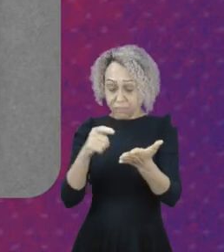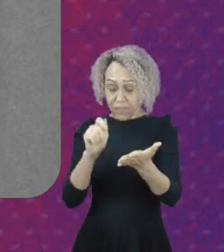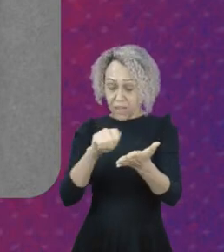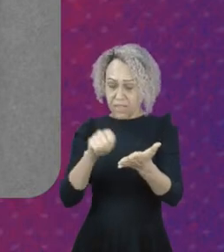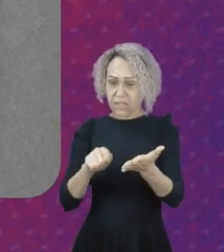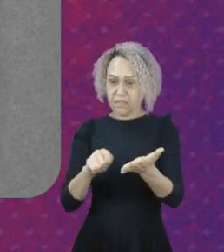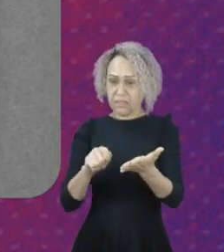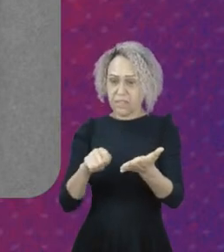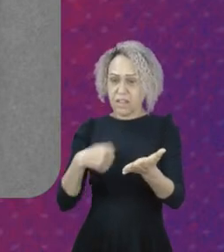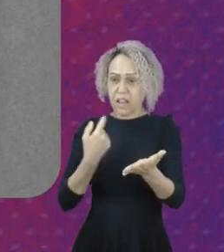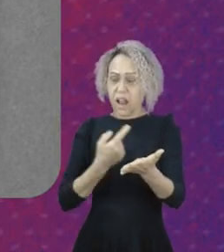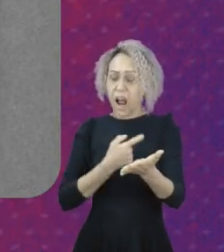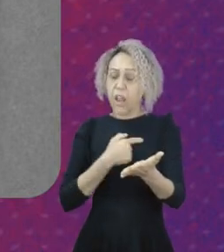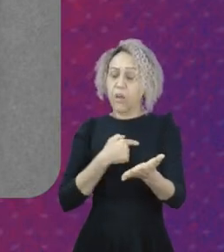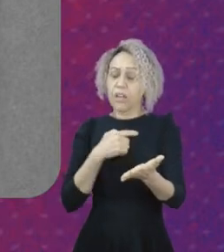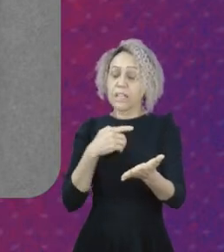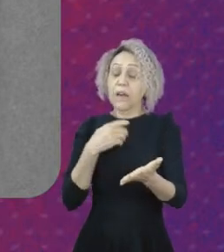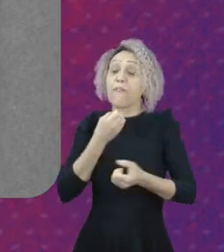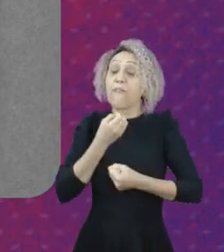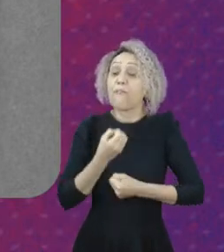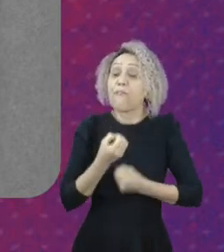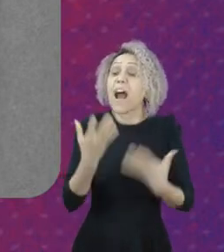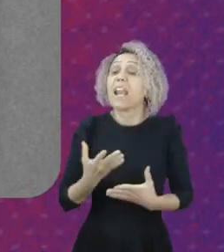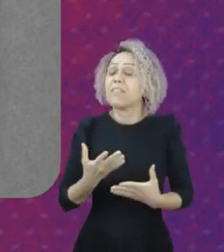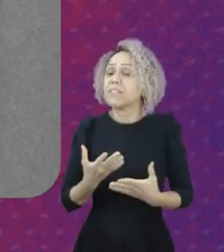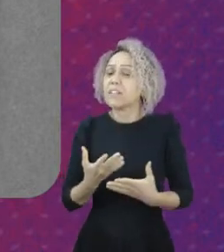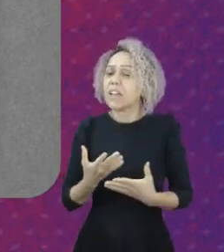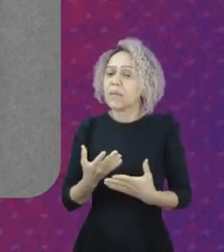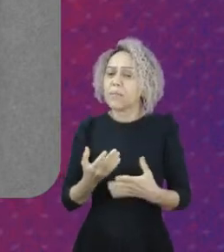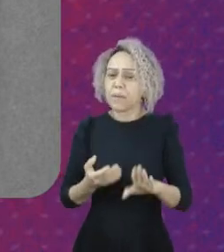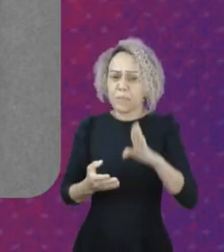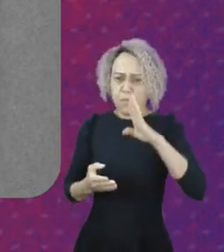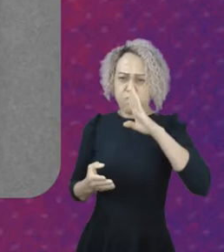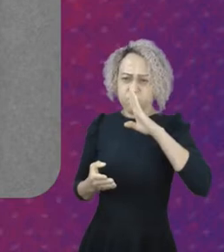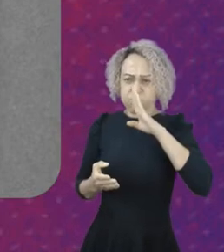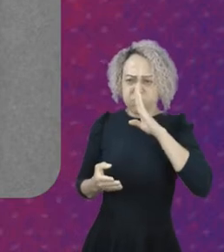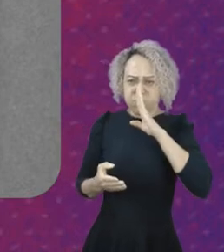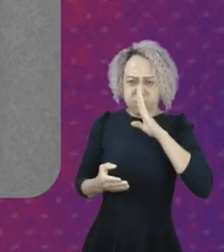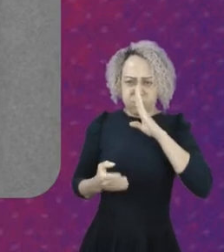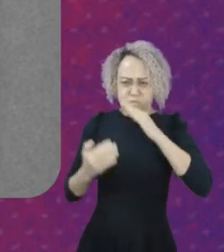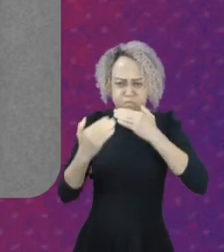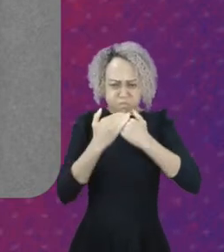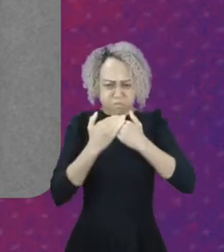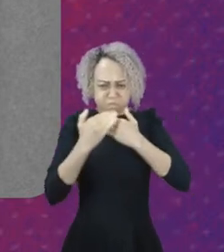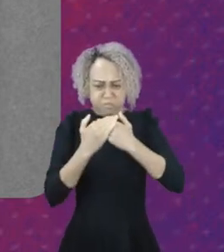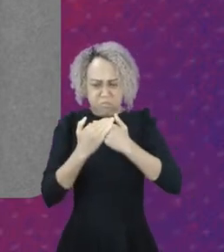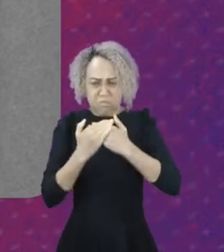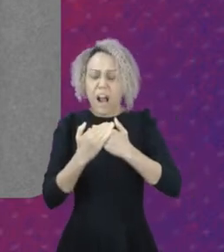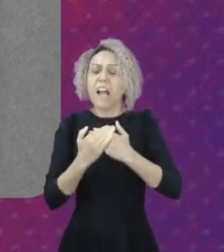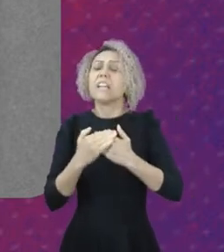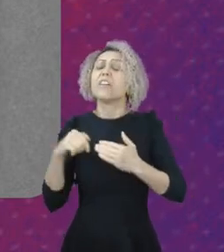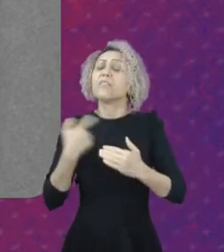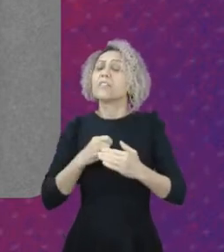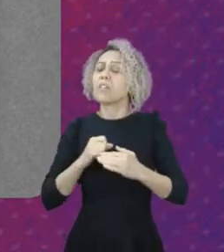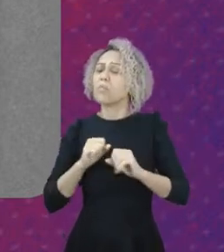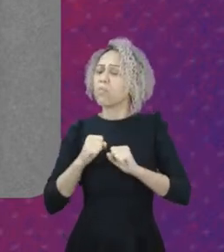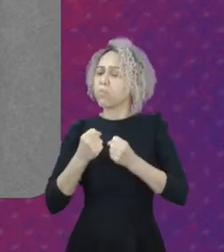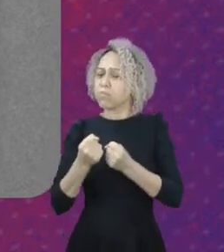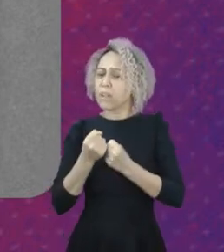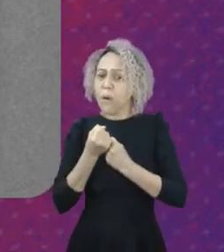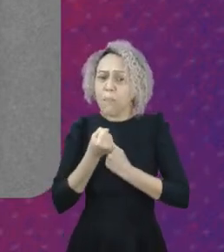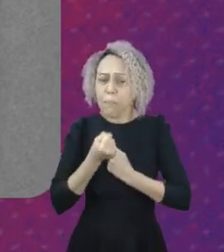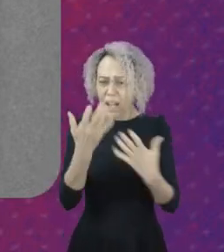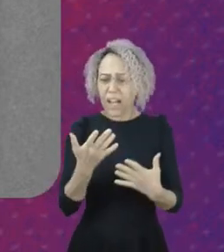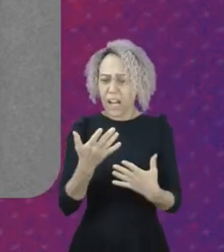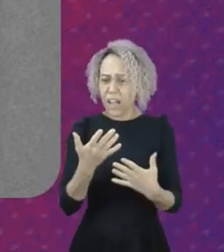fala estilhaça o silêncio. Não é fácil romper o silêncio, mas ele é necessário. E nem sempre romper o